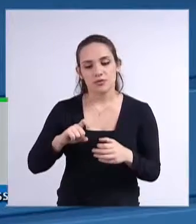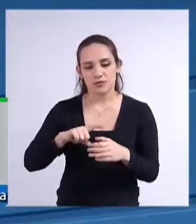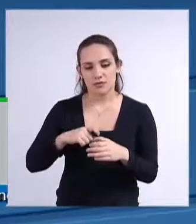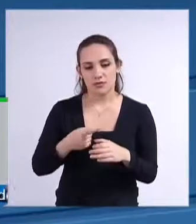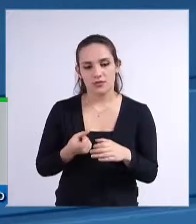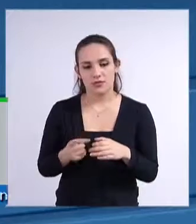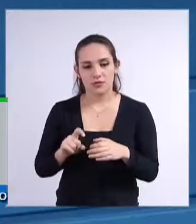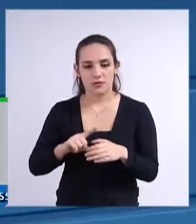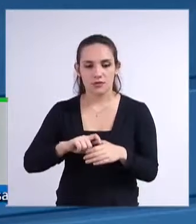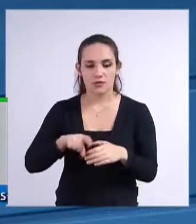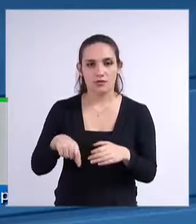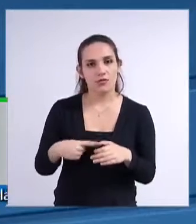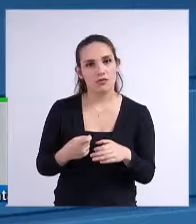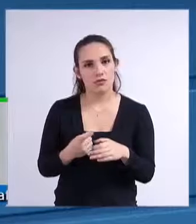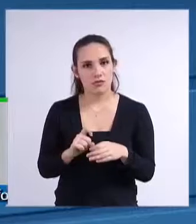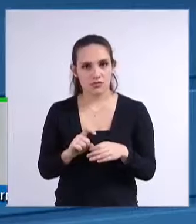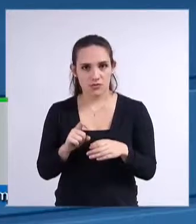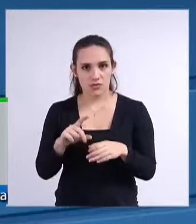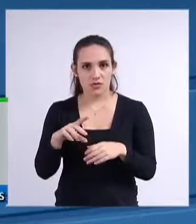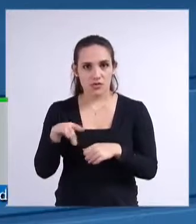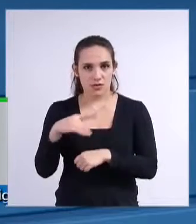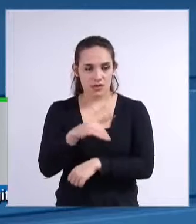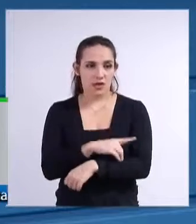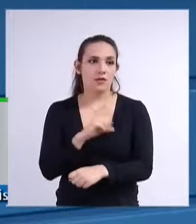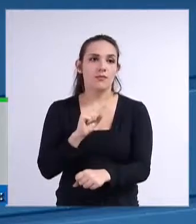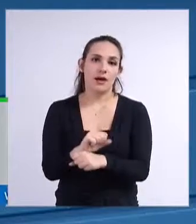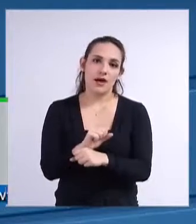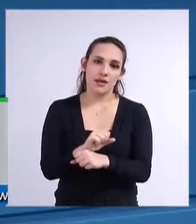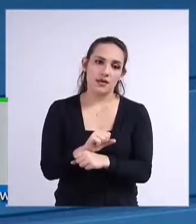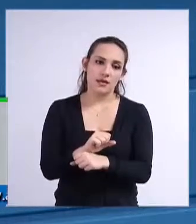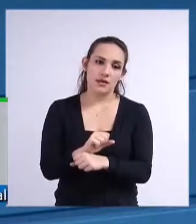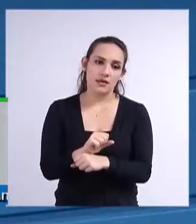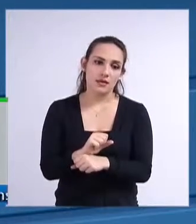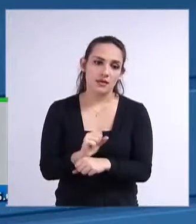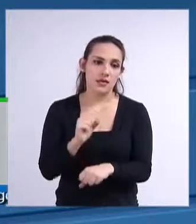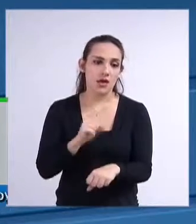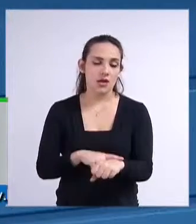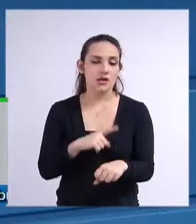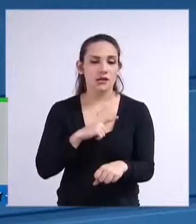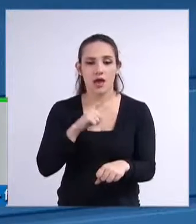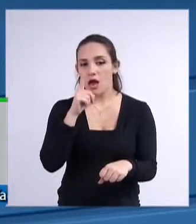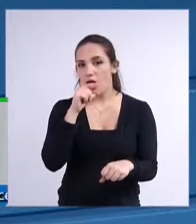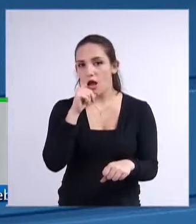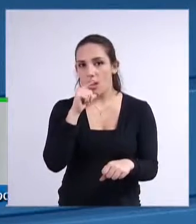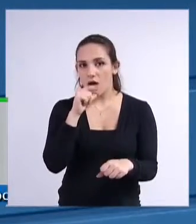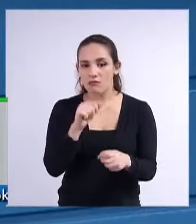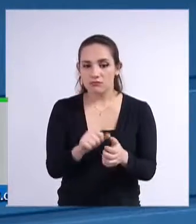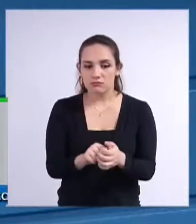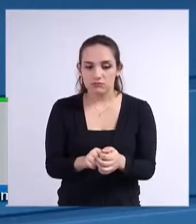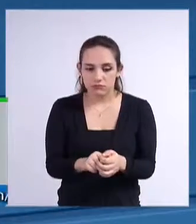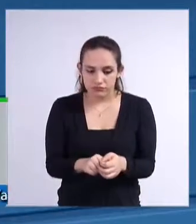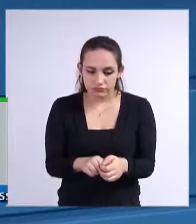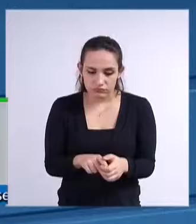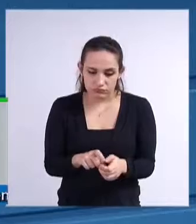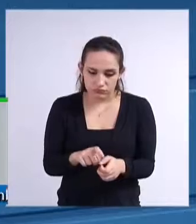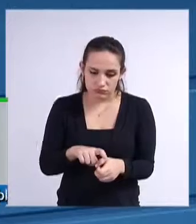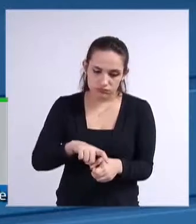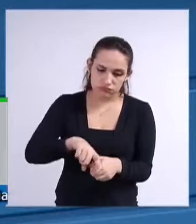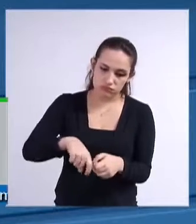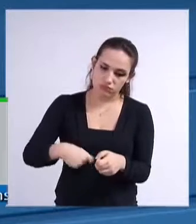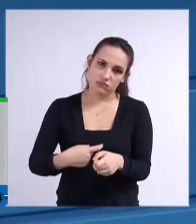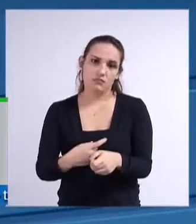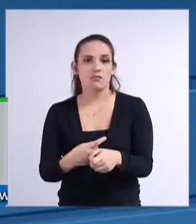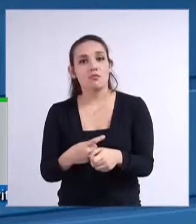todo, inativa, naquele local seco. E quando vem a água, né, ela passa a